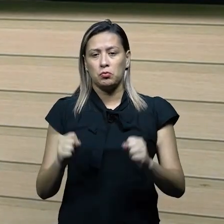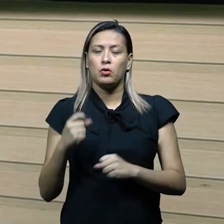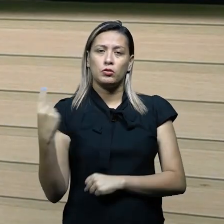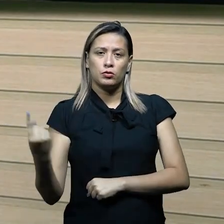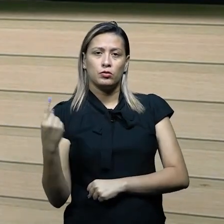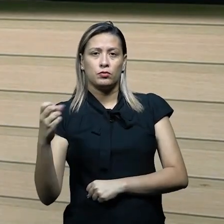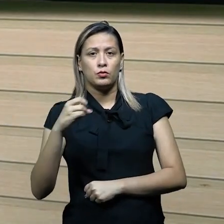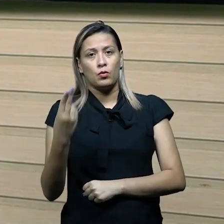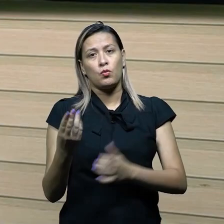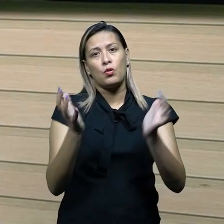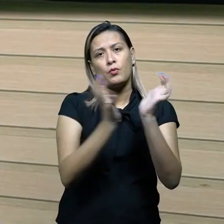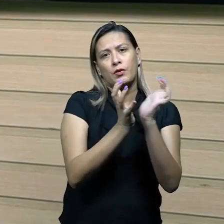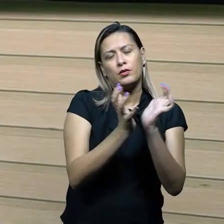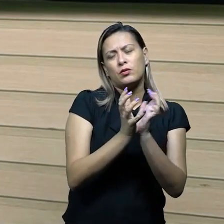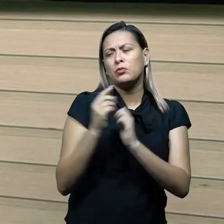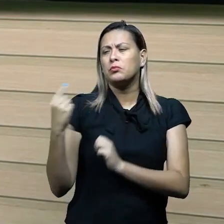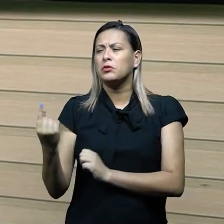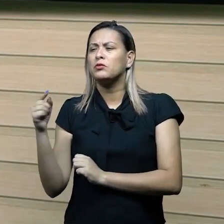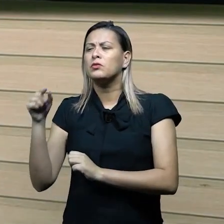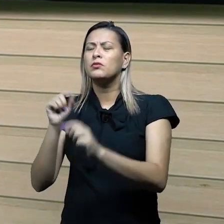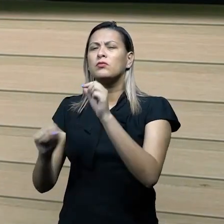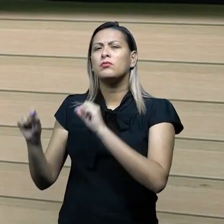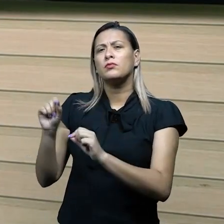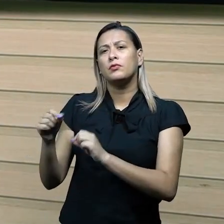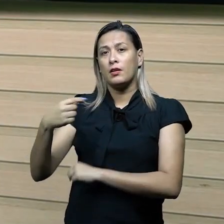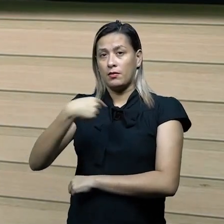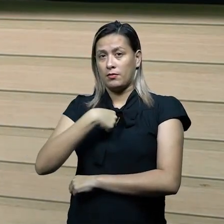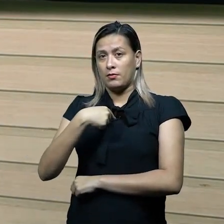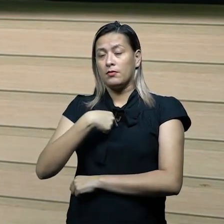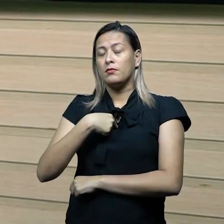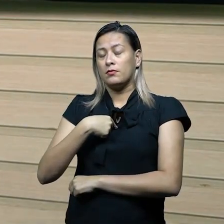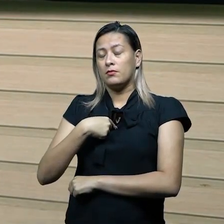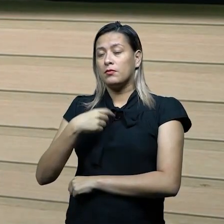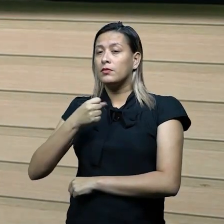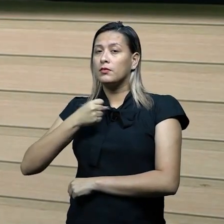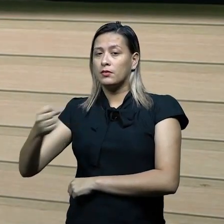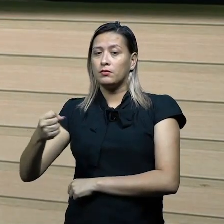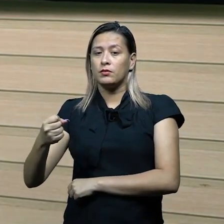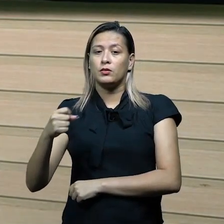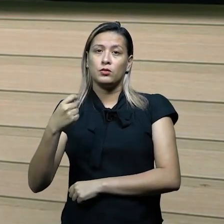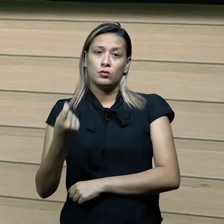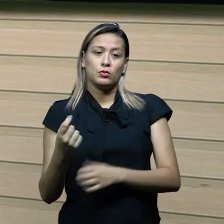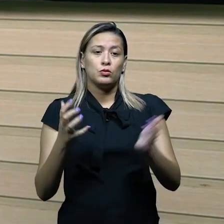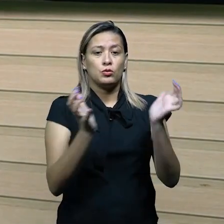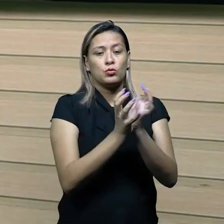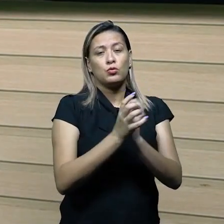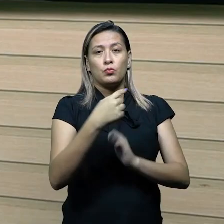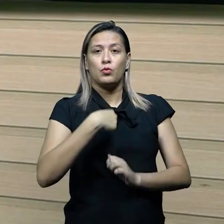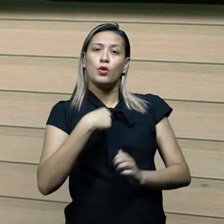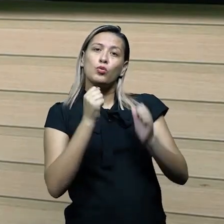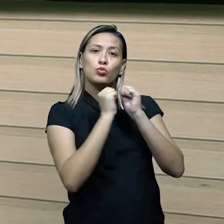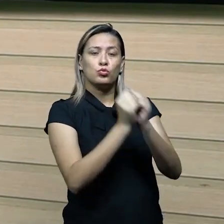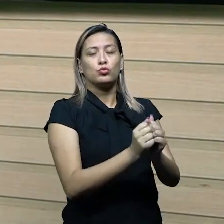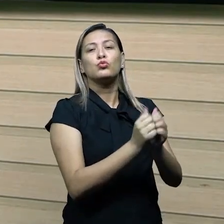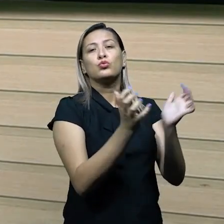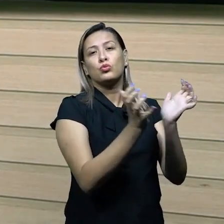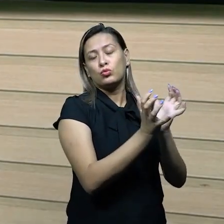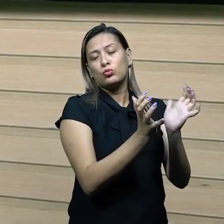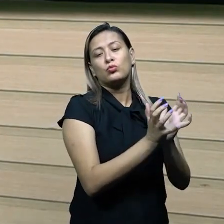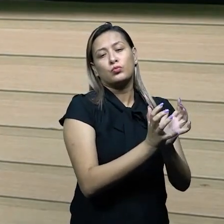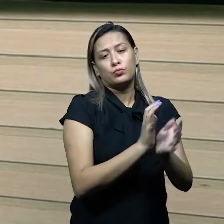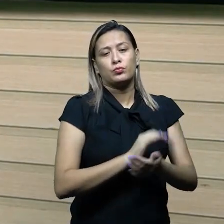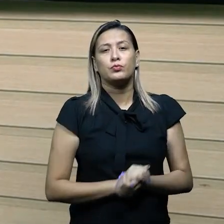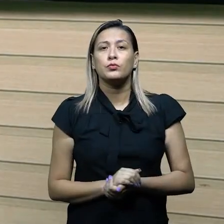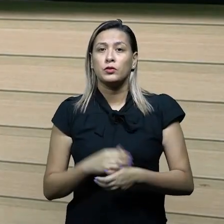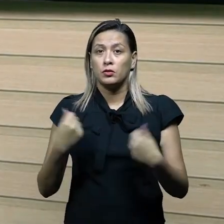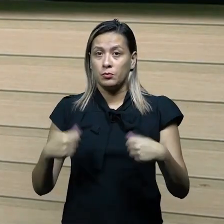perguntar e tu vai responder. As entrevistas elas podem ser individuais ou coletivas. O que é entrevista individual? Eu, entrevistador. A coletiva, eu e o